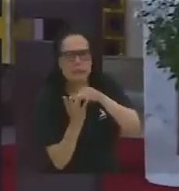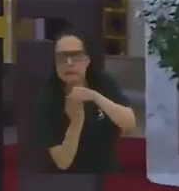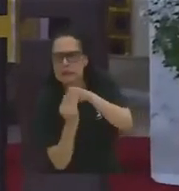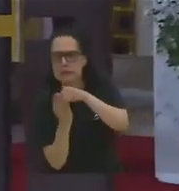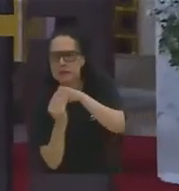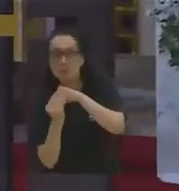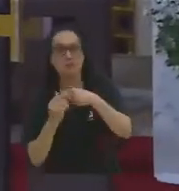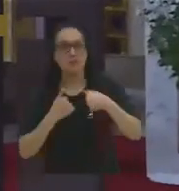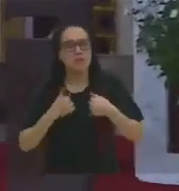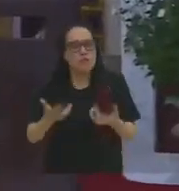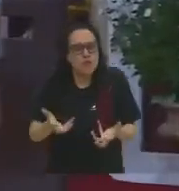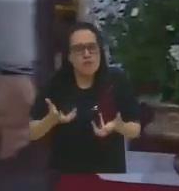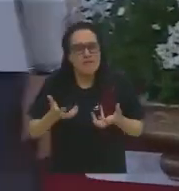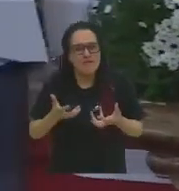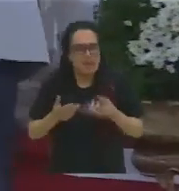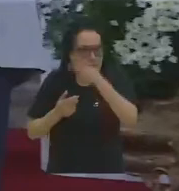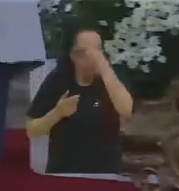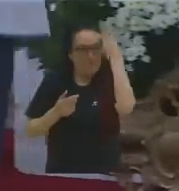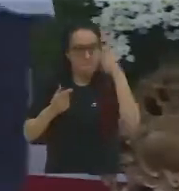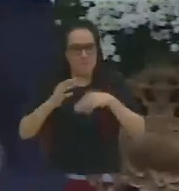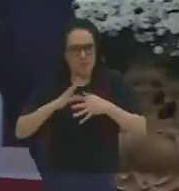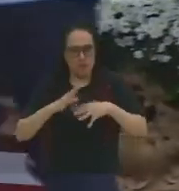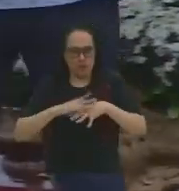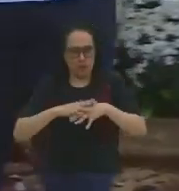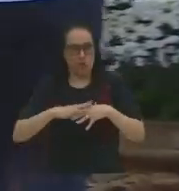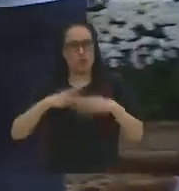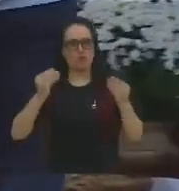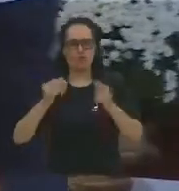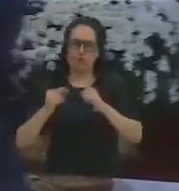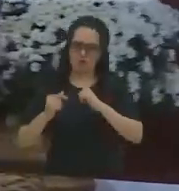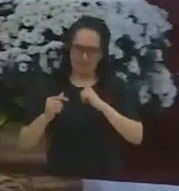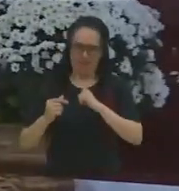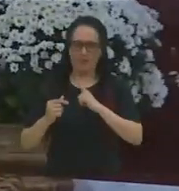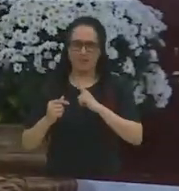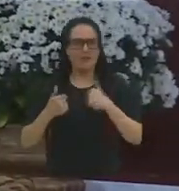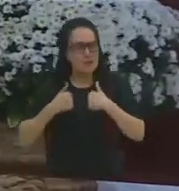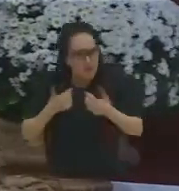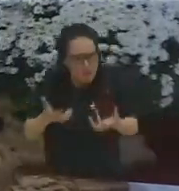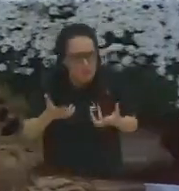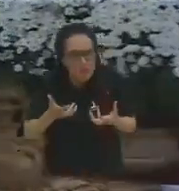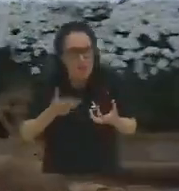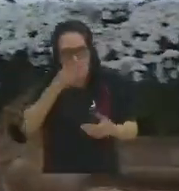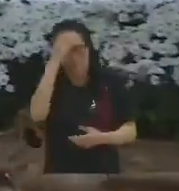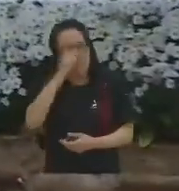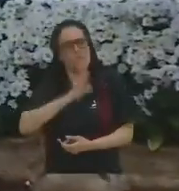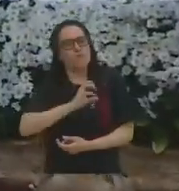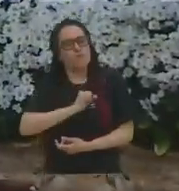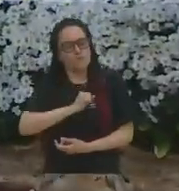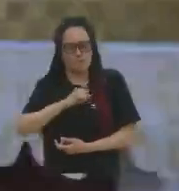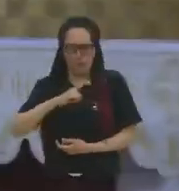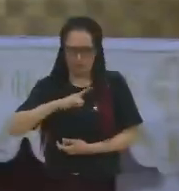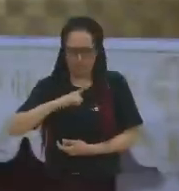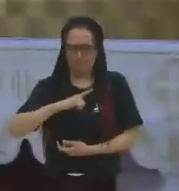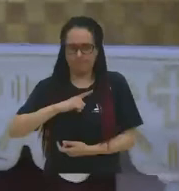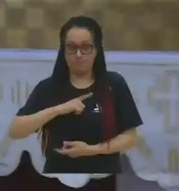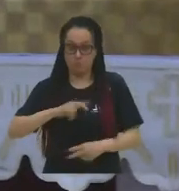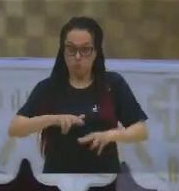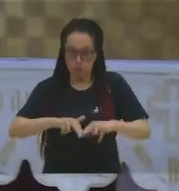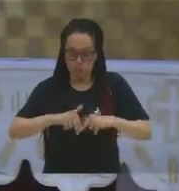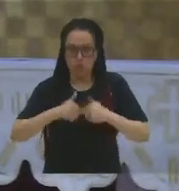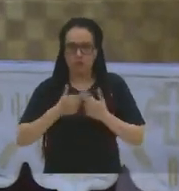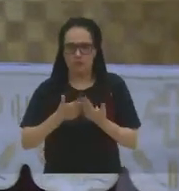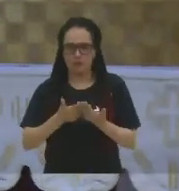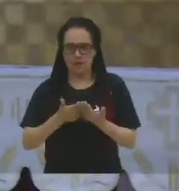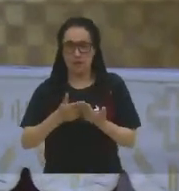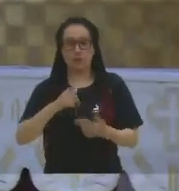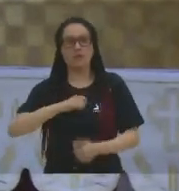uma pessoa curada, eu quero ser uma pessoa que ama. Por isso aqui, ó, a